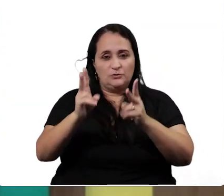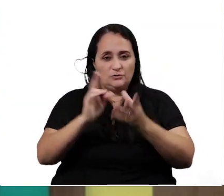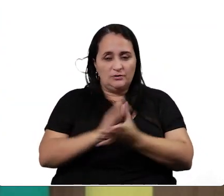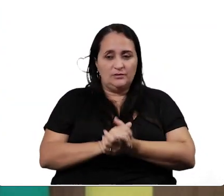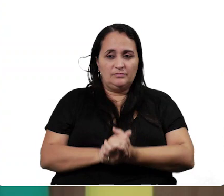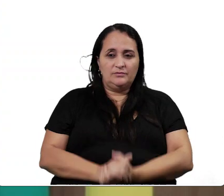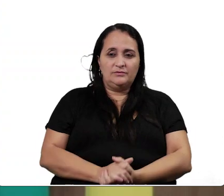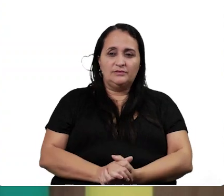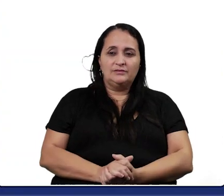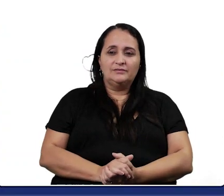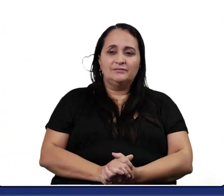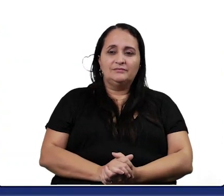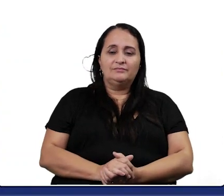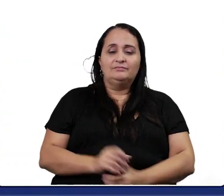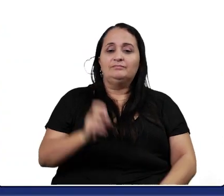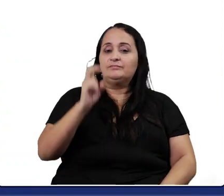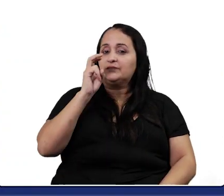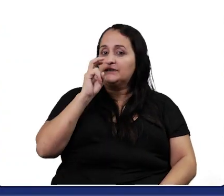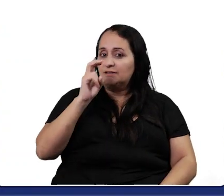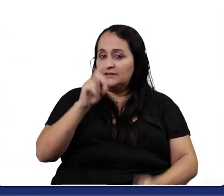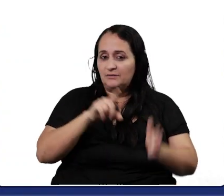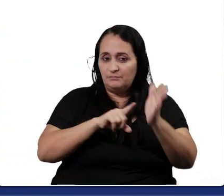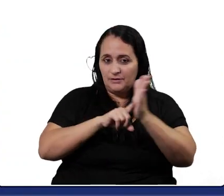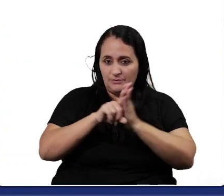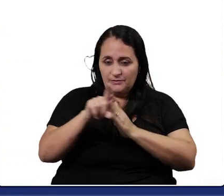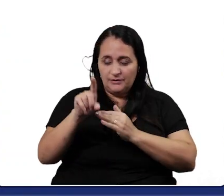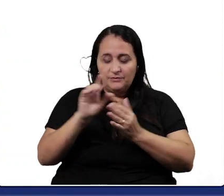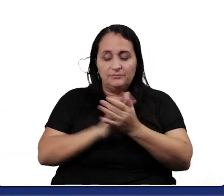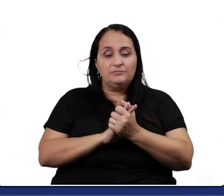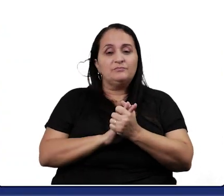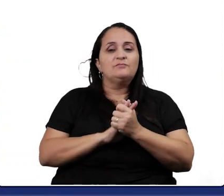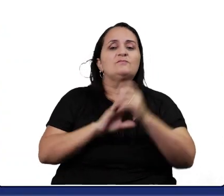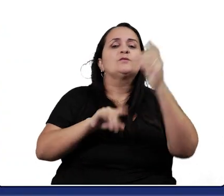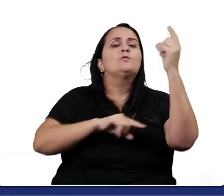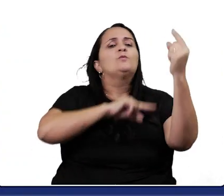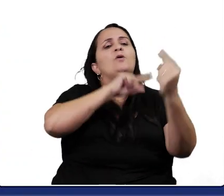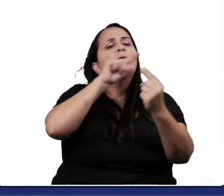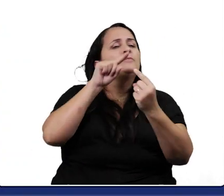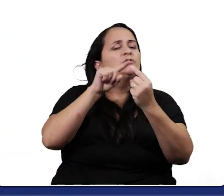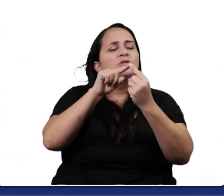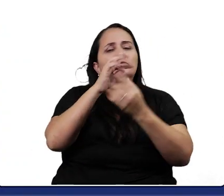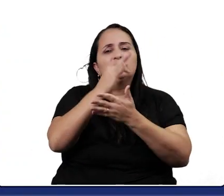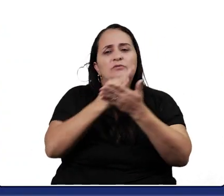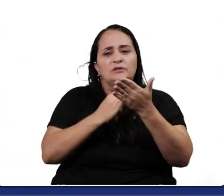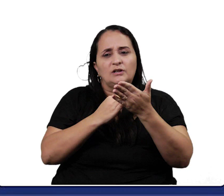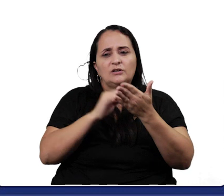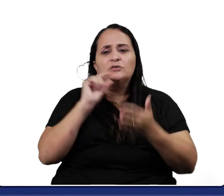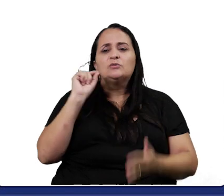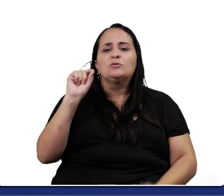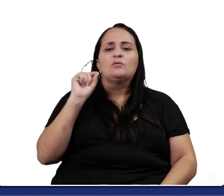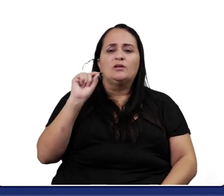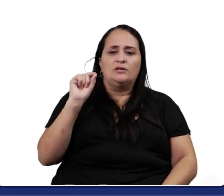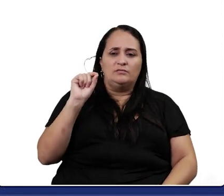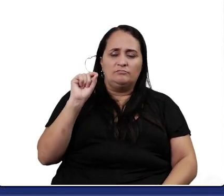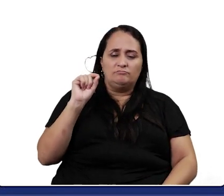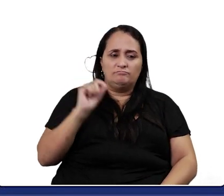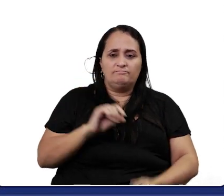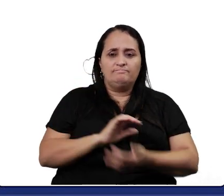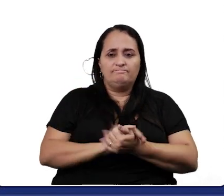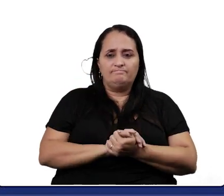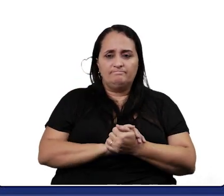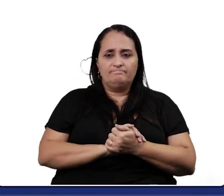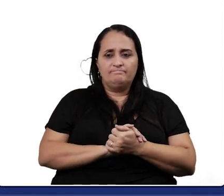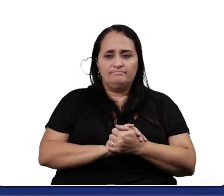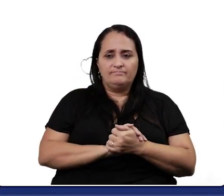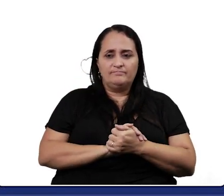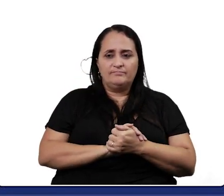caminhar para a próxima. Quinta questão. O objetivo do texto é, desse texto aí da dica